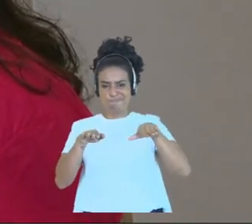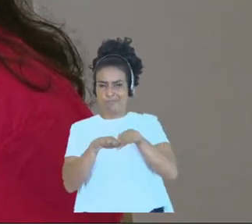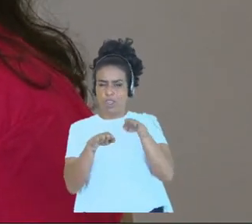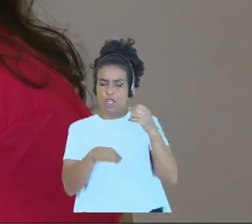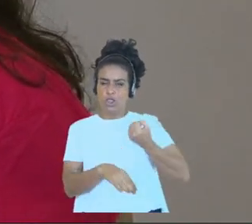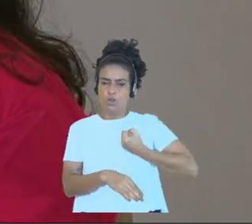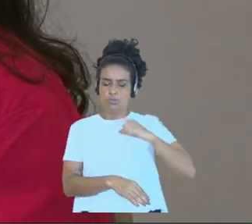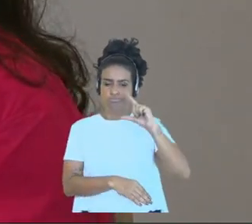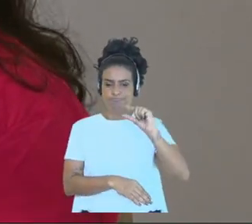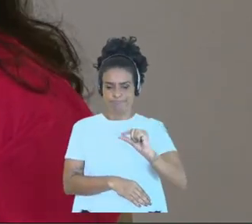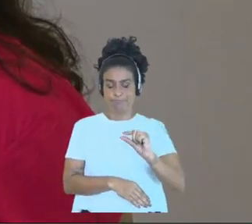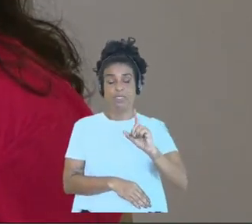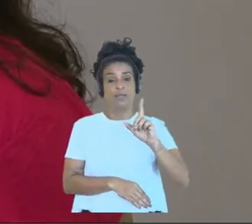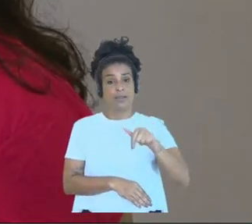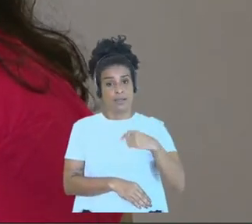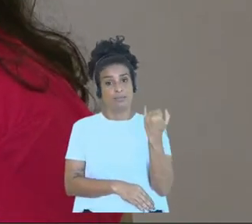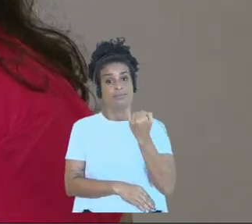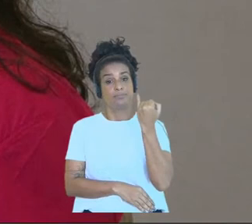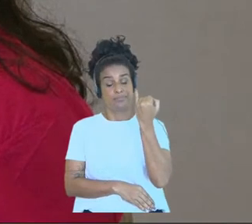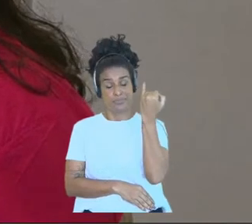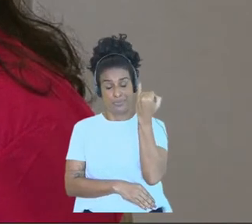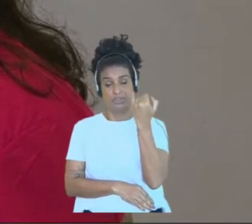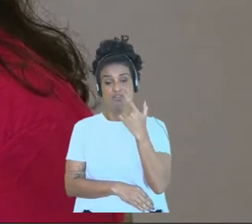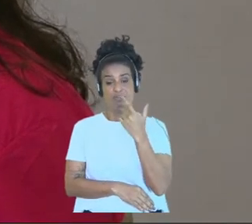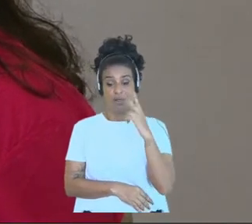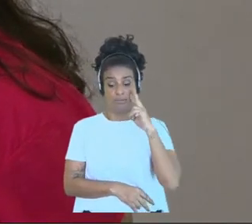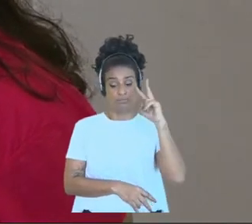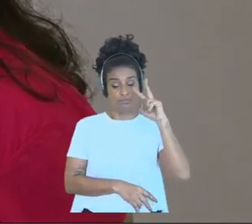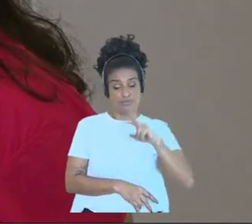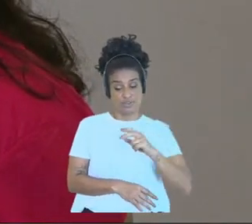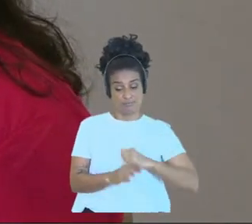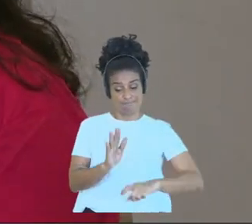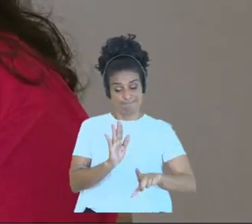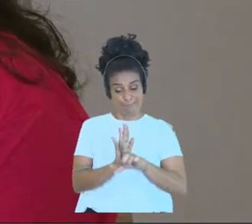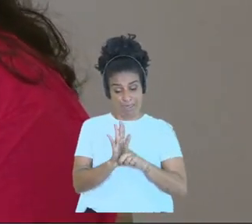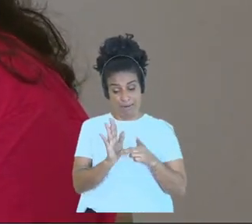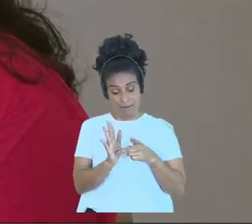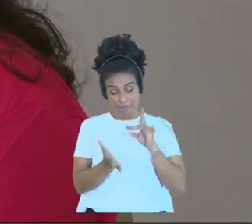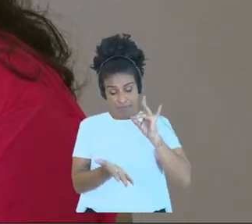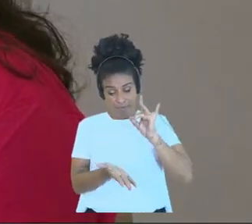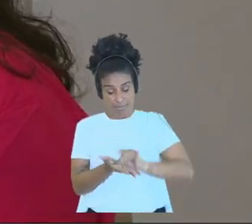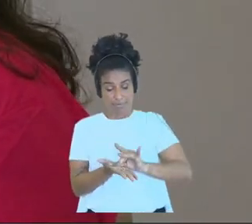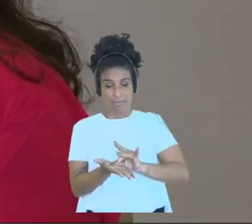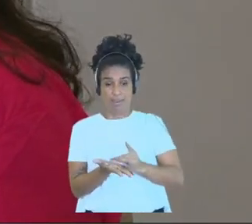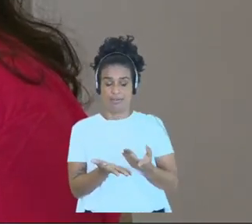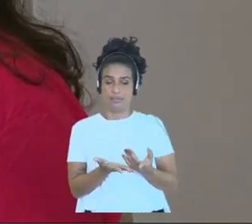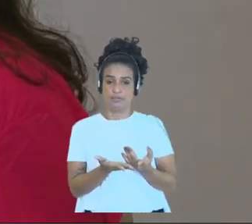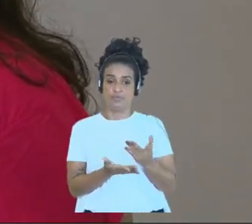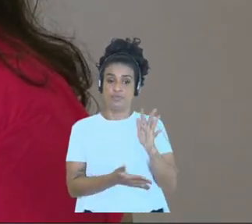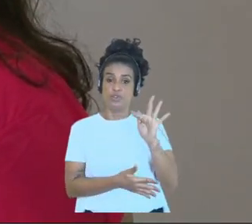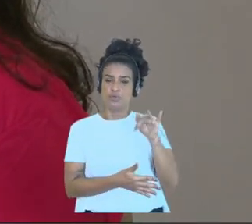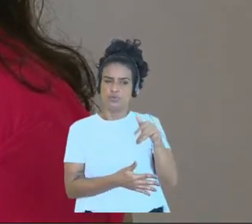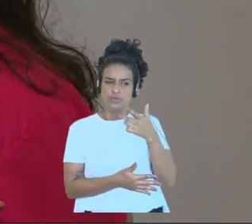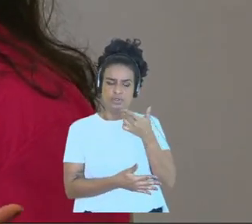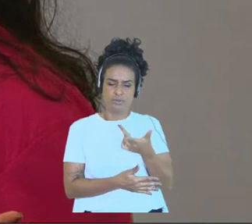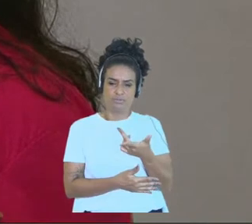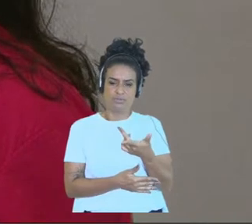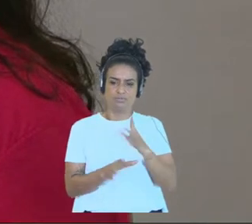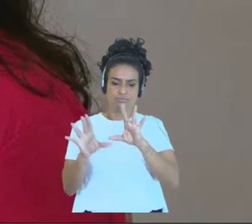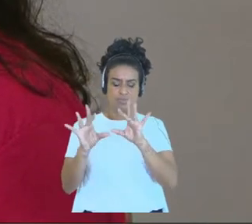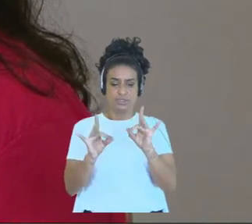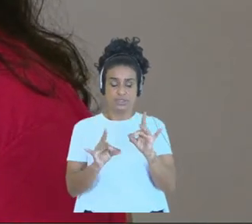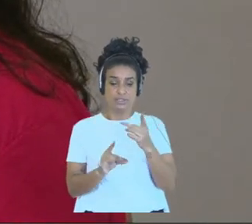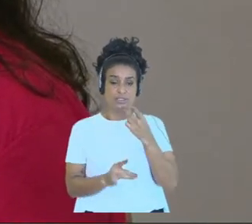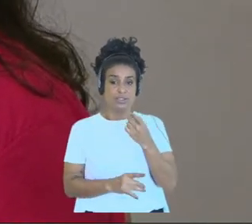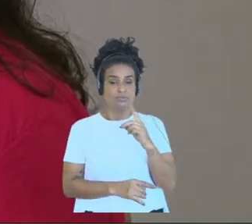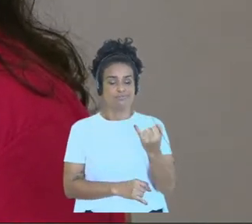redemocratização. Isso também é relevante para se pensar sob um ponto de vista de legitimidade. E por fim, eu gostaria de destacar uma